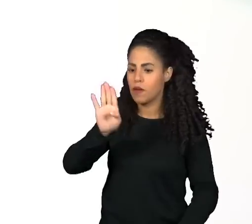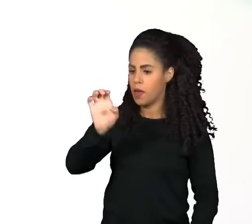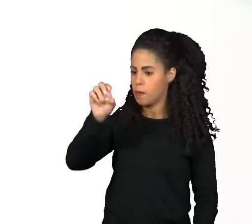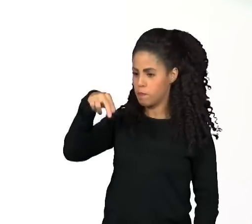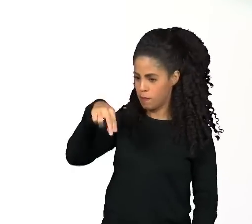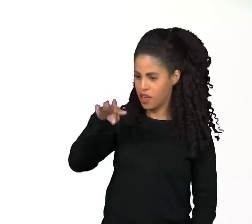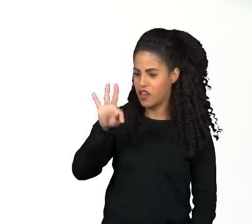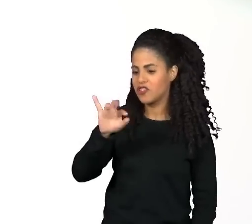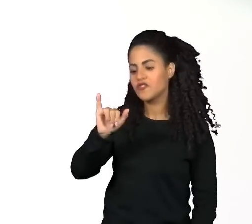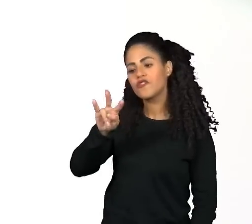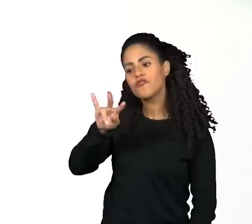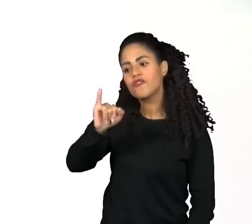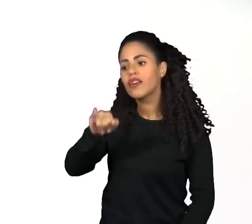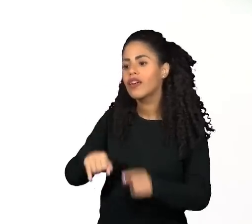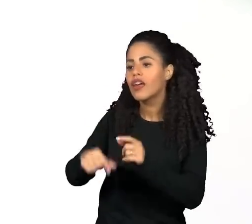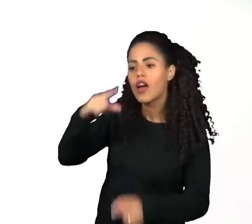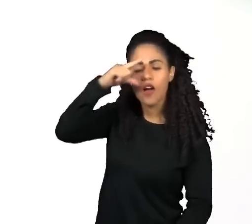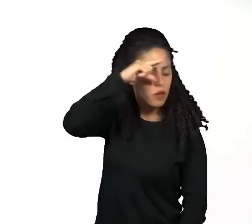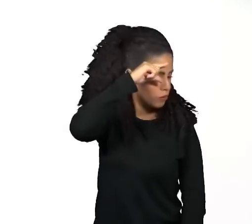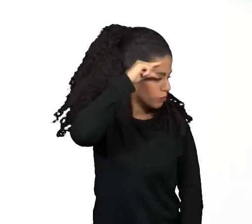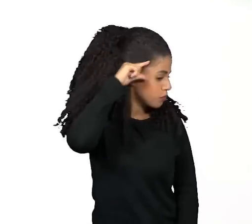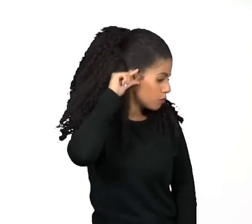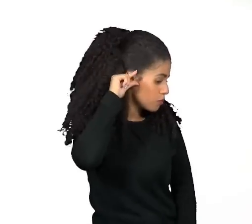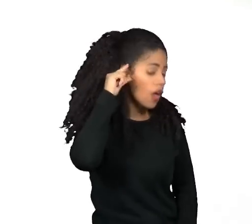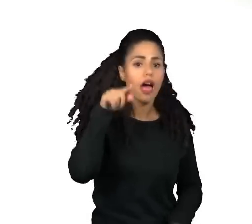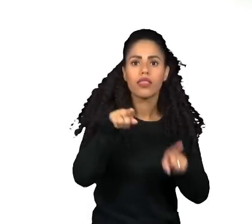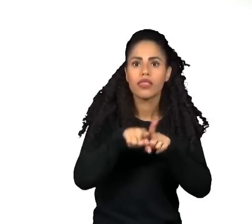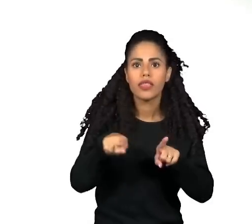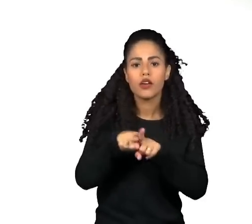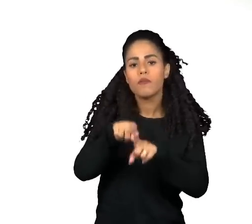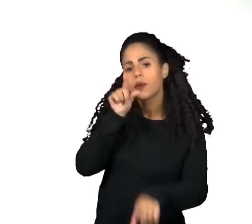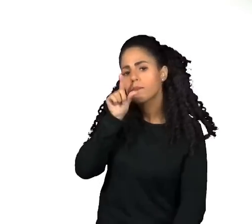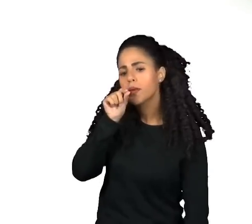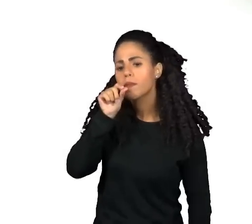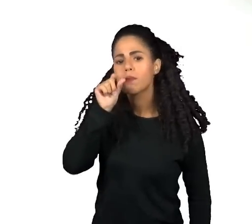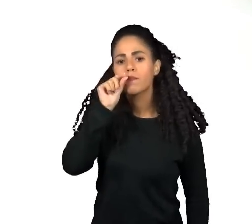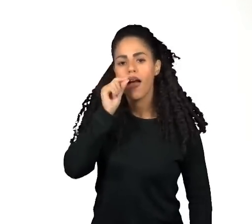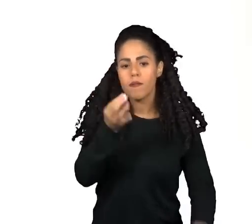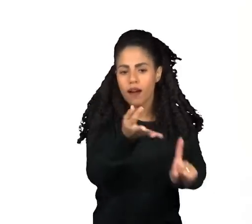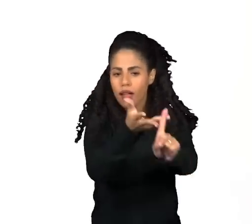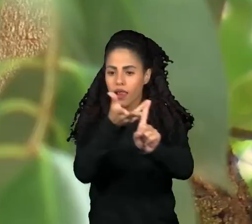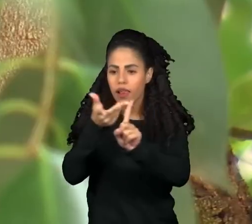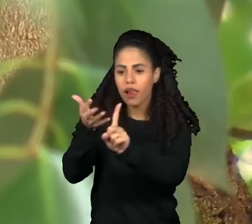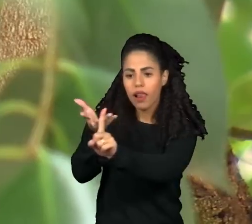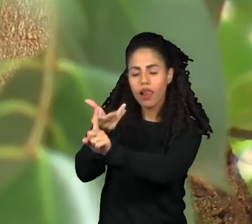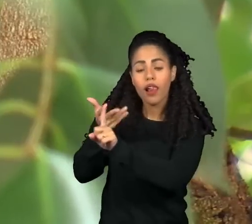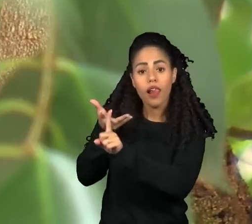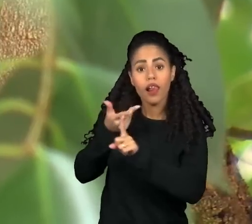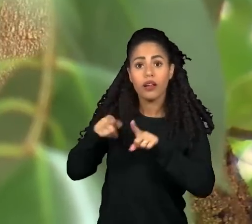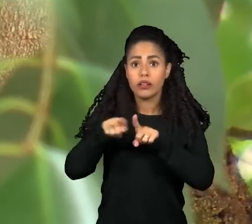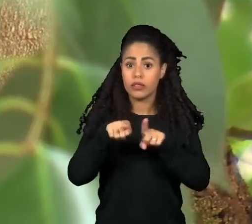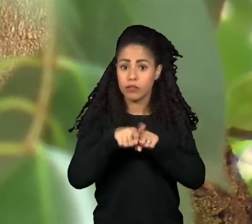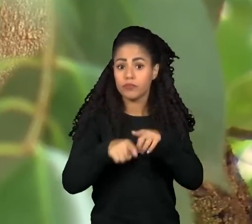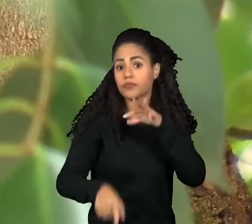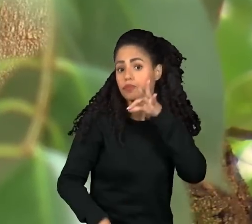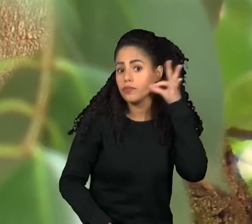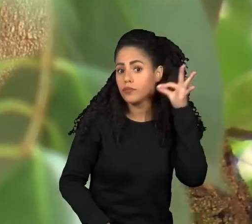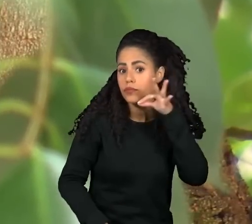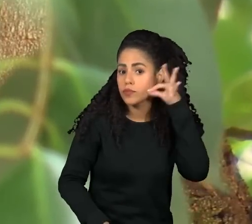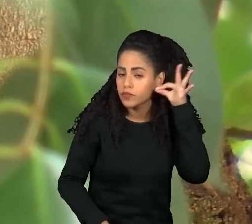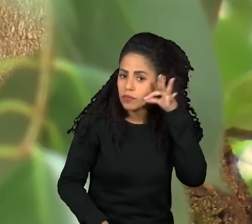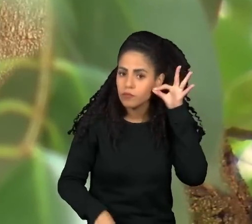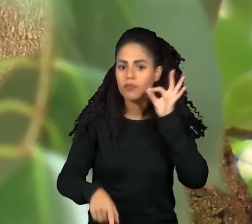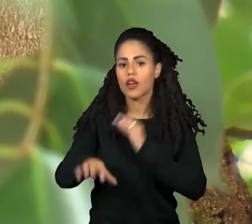canto harmônico do sabiá-laranjeira é uma vocalização para atrair parceiros. A fêmea pode botar ovos